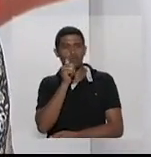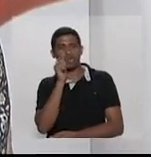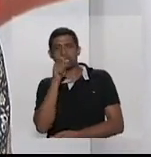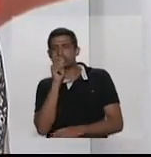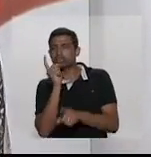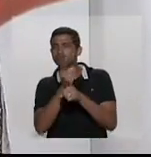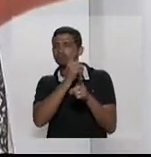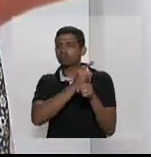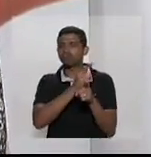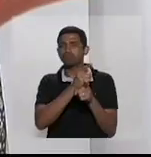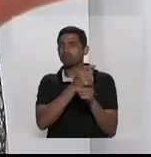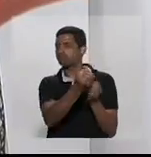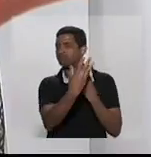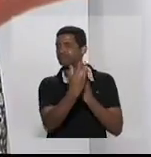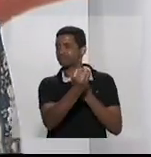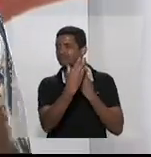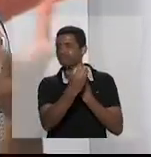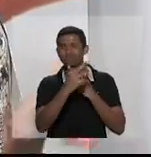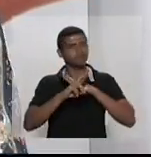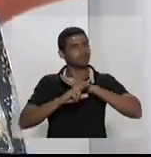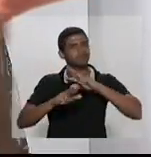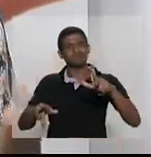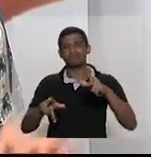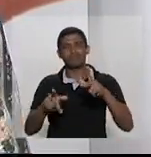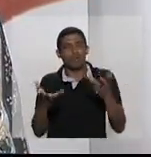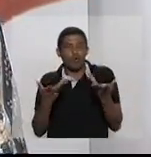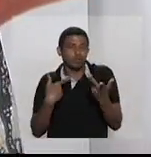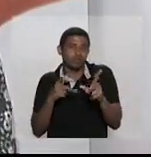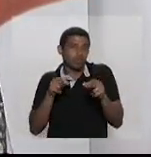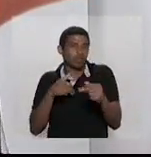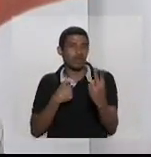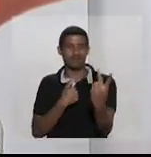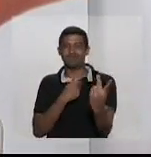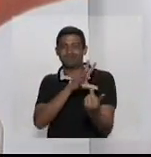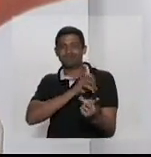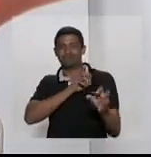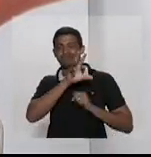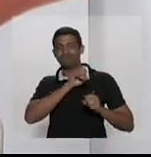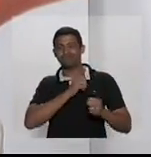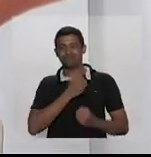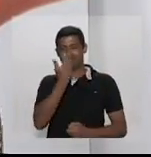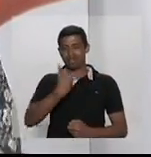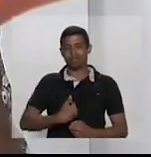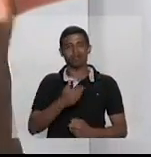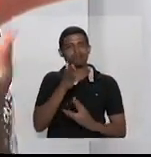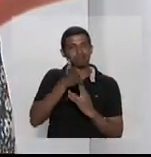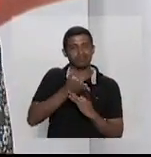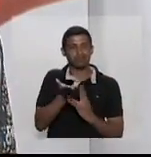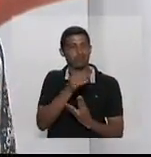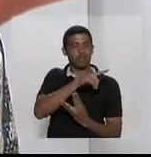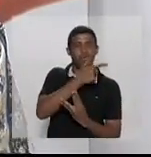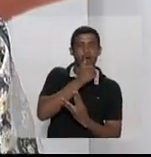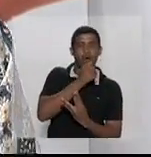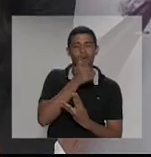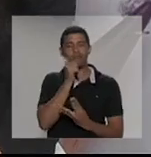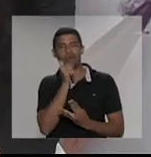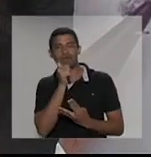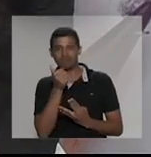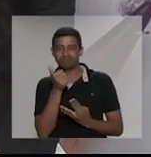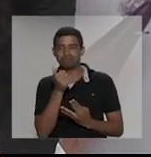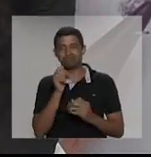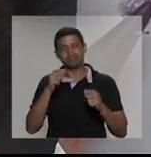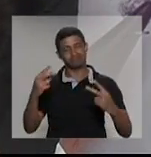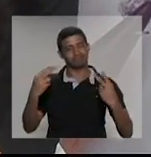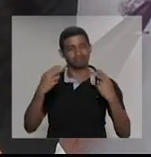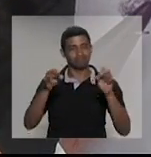fez muita diferença na minha educação, porque hoje eu também tenho esses dois lados muito fluidos em mim. Vamos lá, Kika,